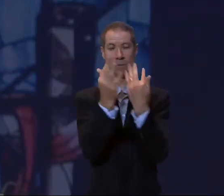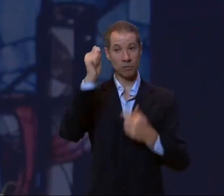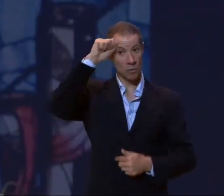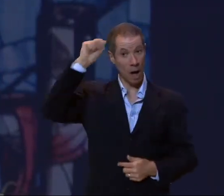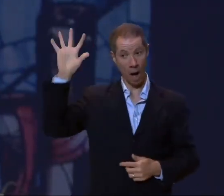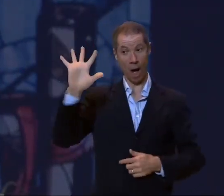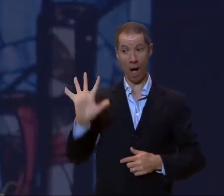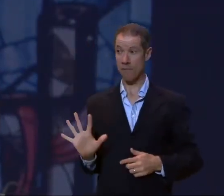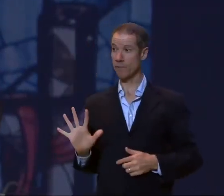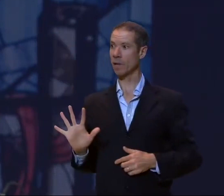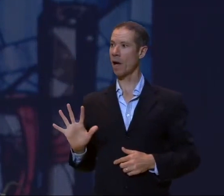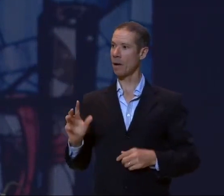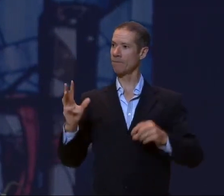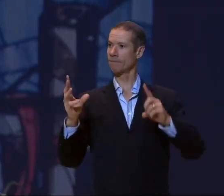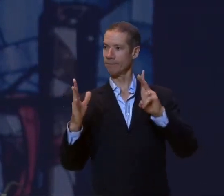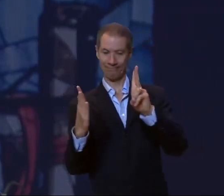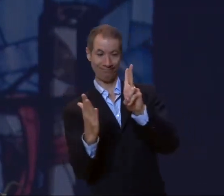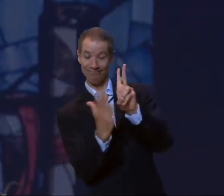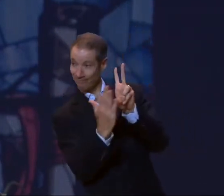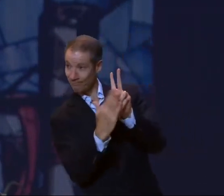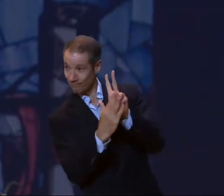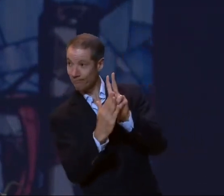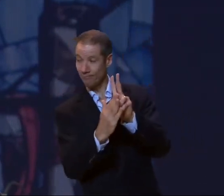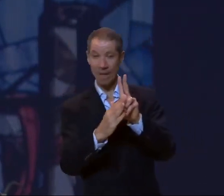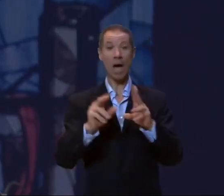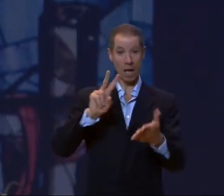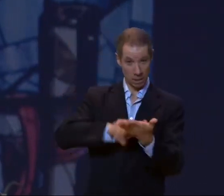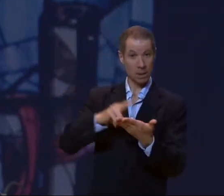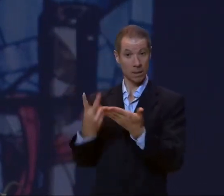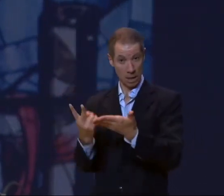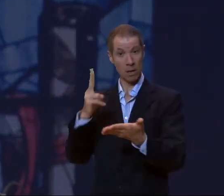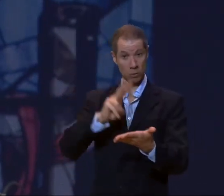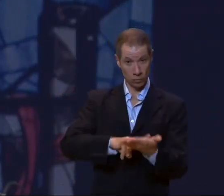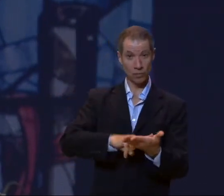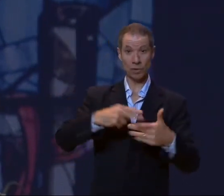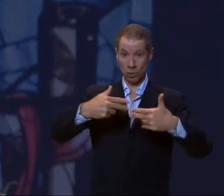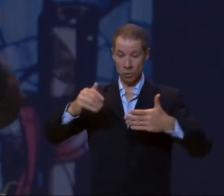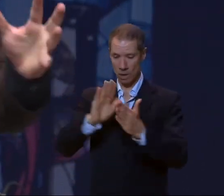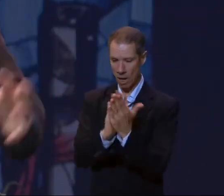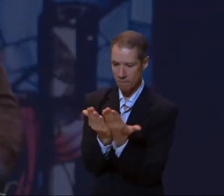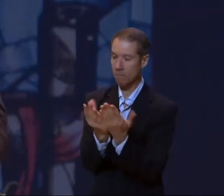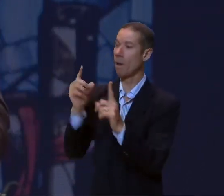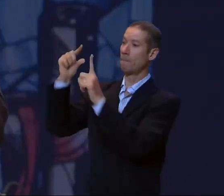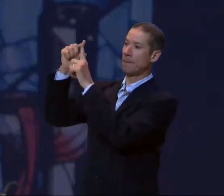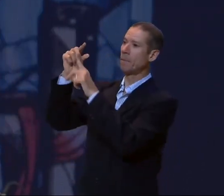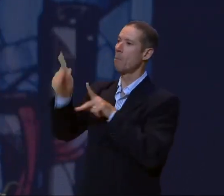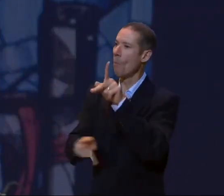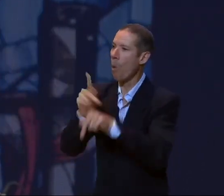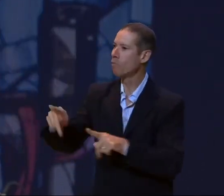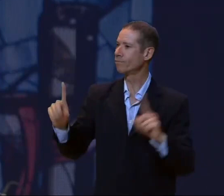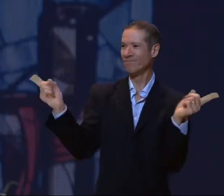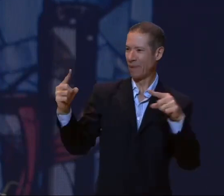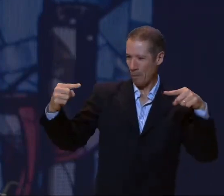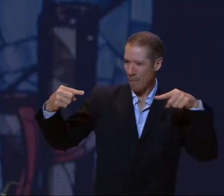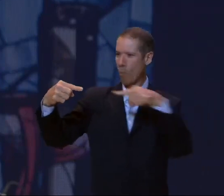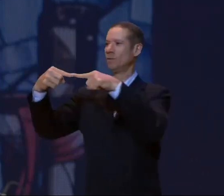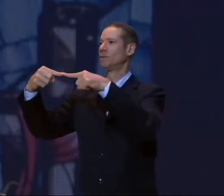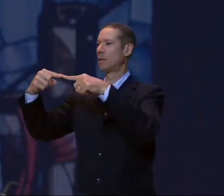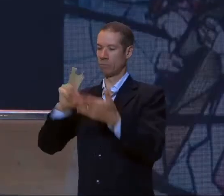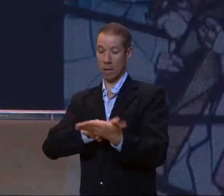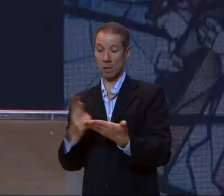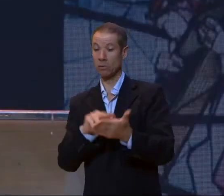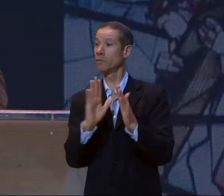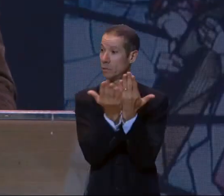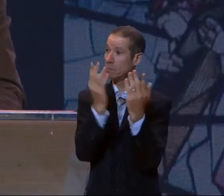África, tribos indígenas, inclusive já traduziu porções das escrituras para povos não alcançados. E ele conta